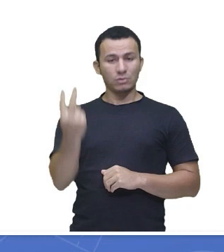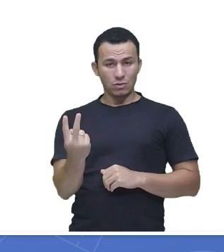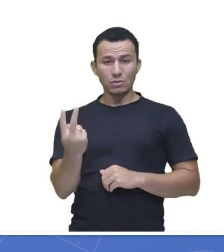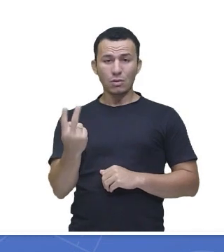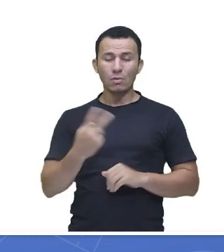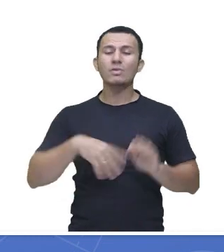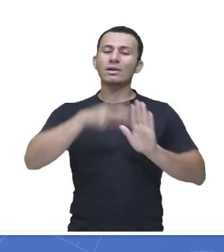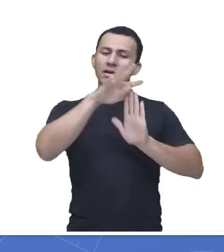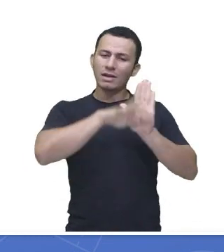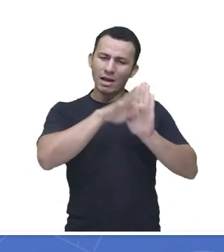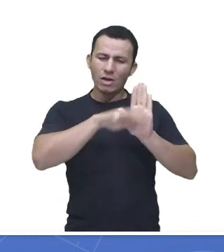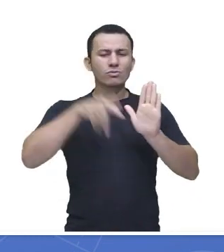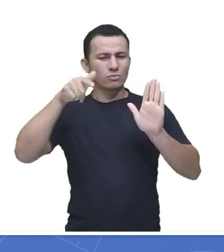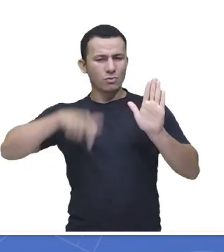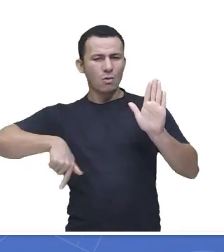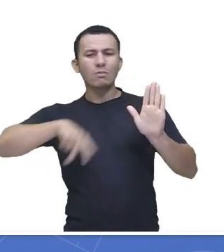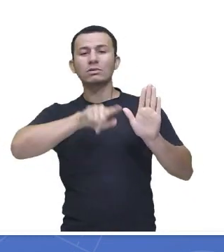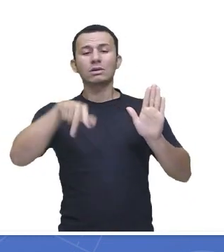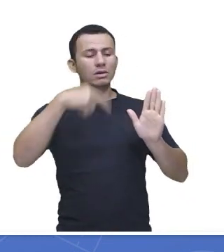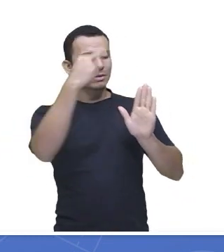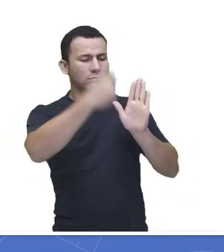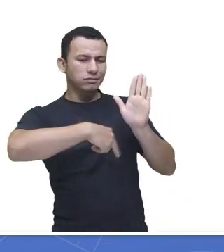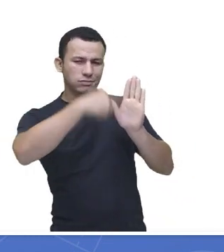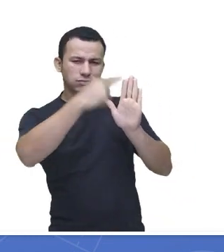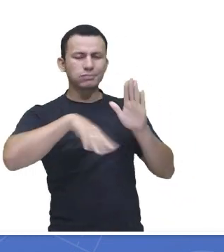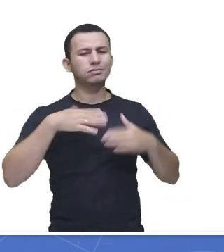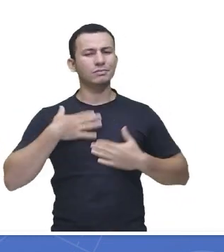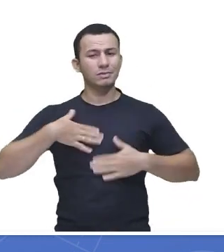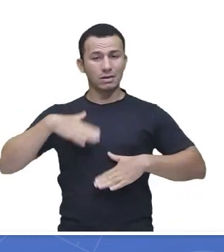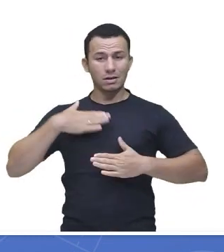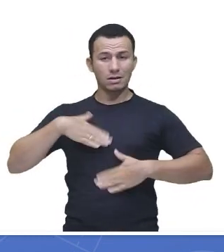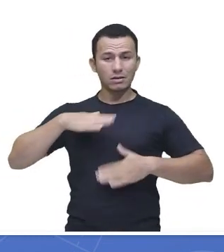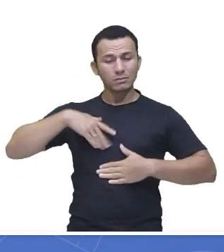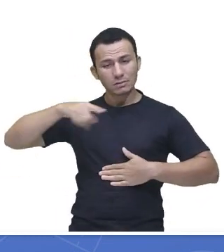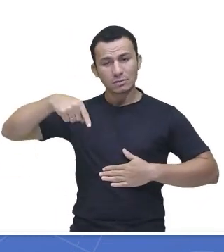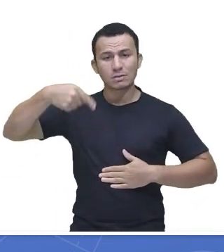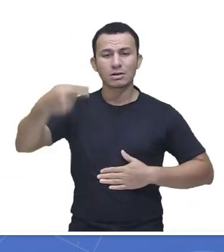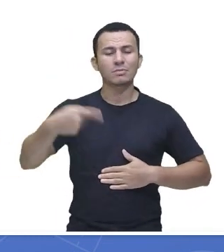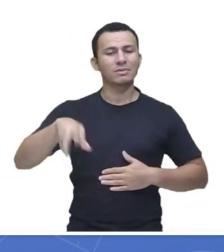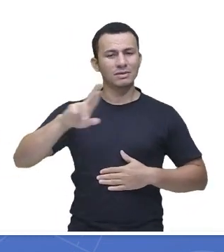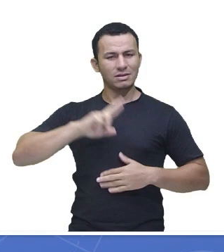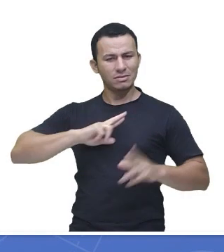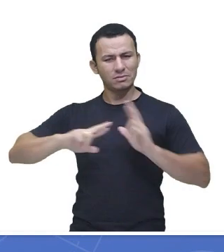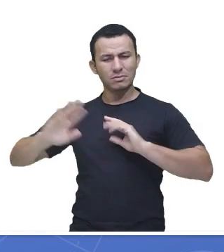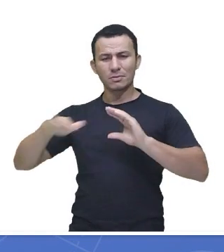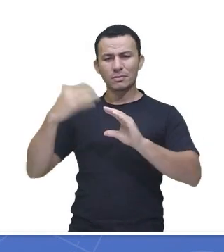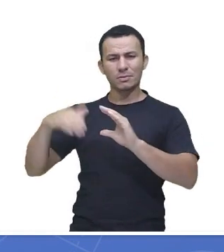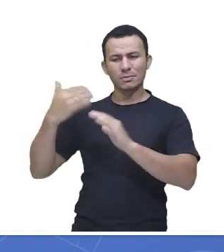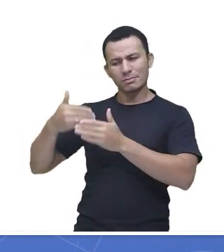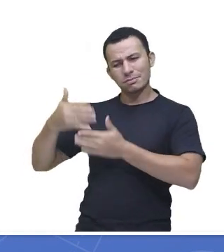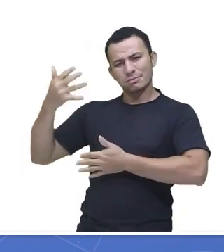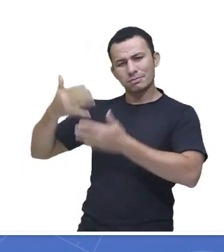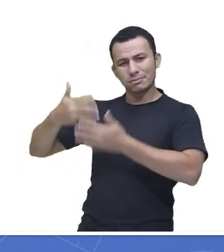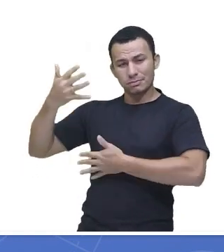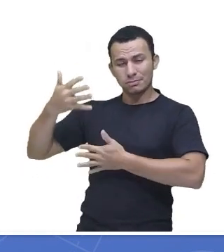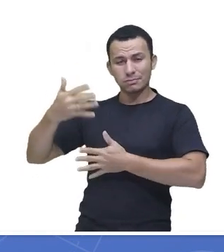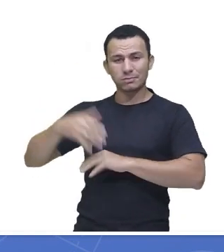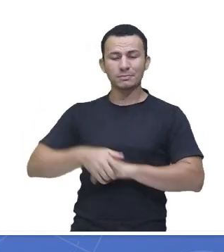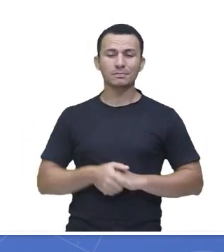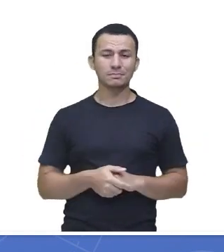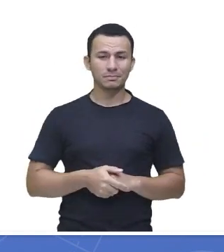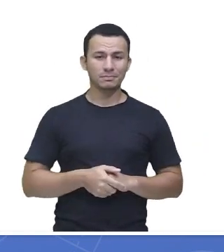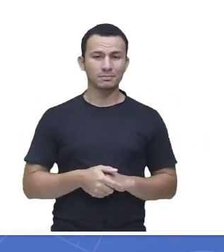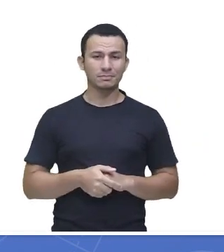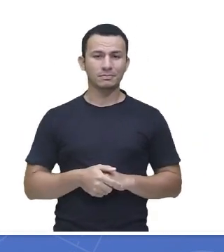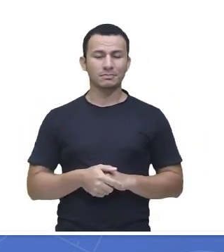outro texto, e aí vocês vão ler com calma e na sequência responder o que nós estamos aí propondo com essa questão, tá